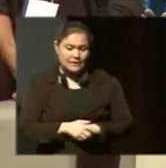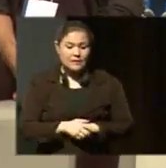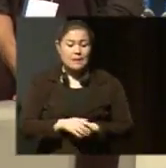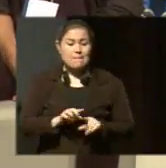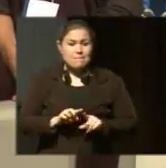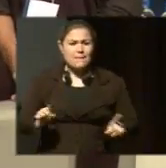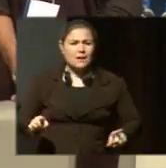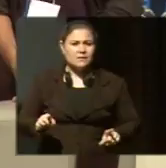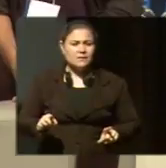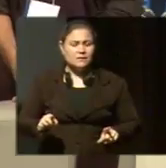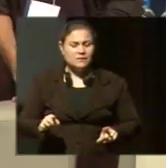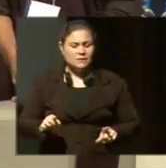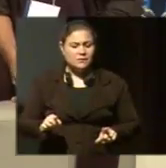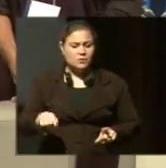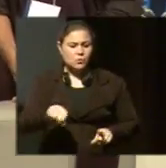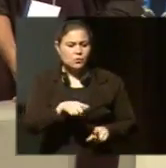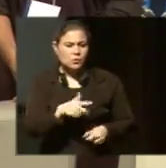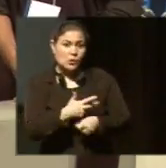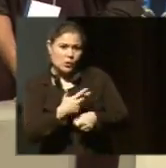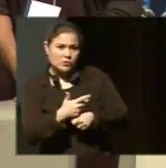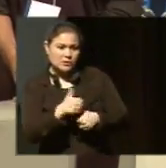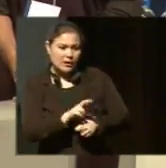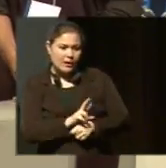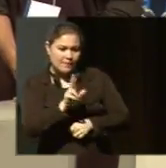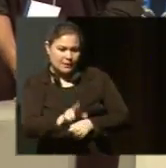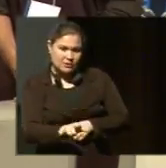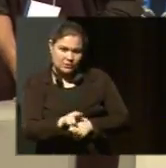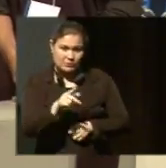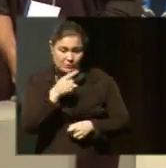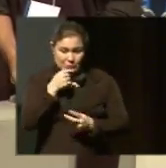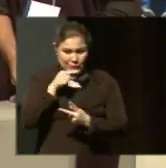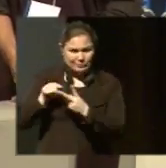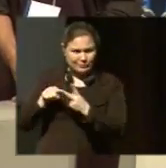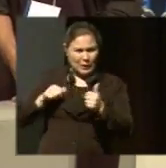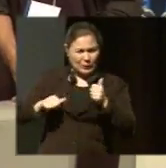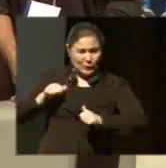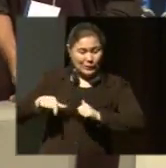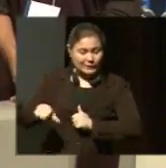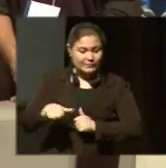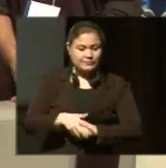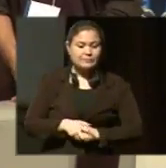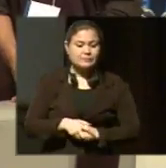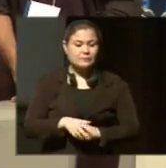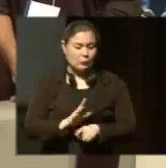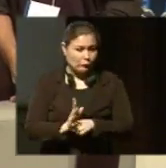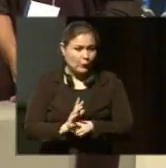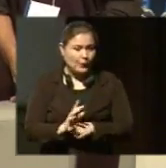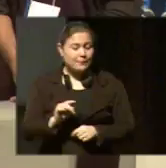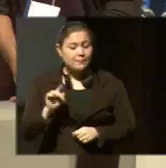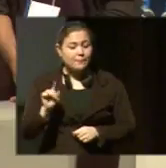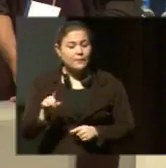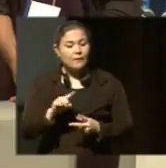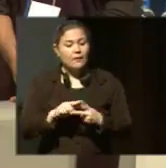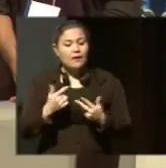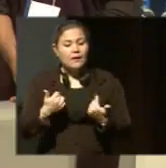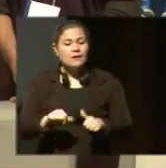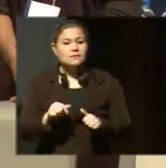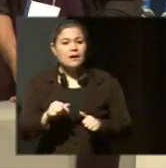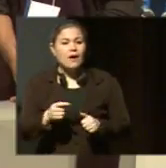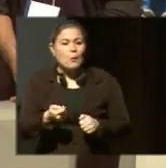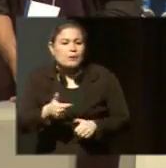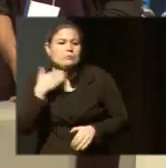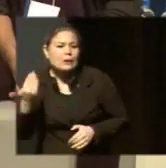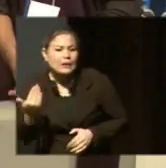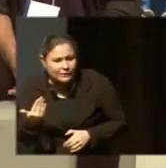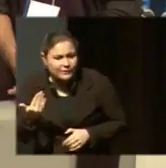Porém, os idosos que são representados pelo Jack Nicholson e o Morgan Freeman, eles estão prestes a morrer,